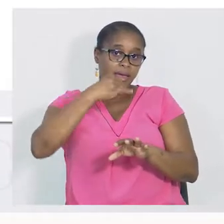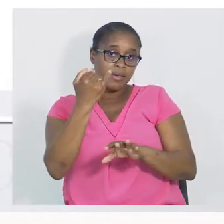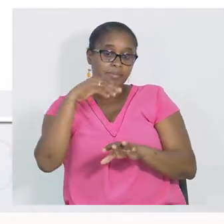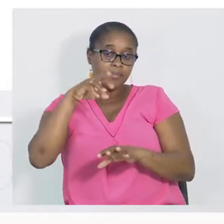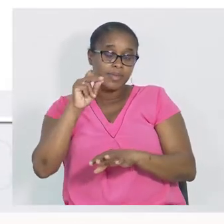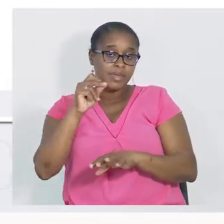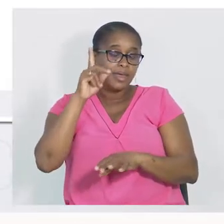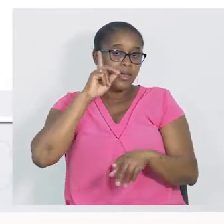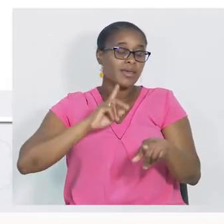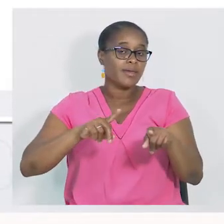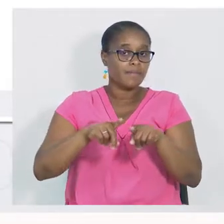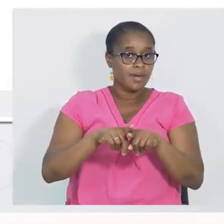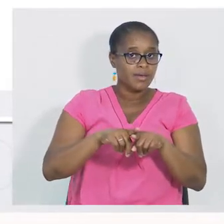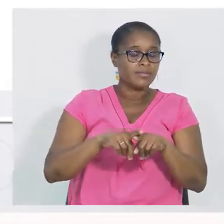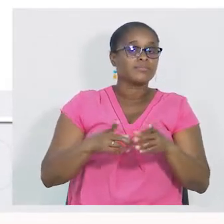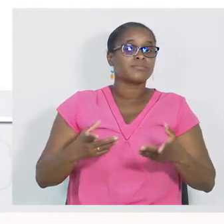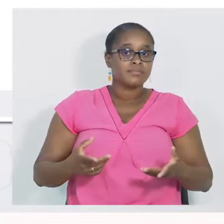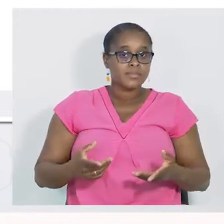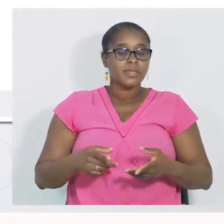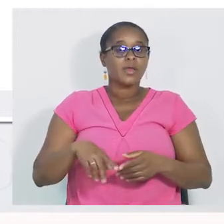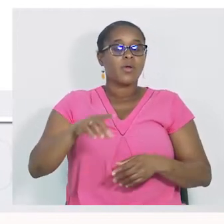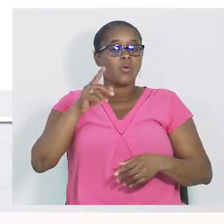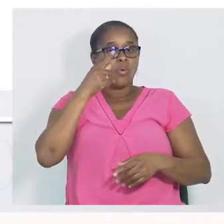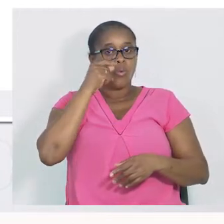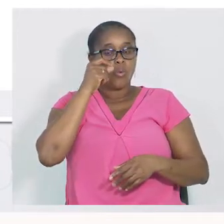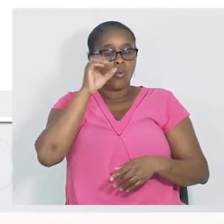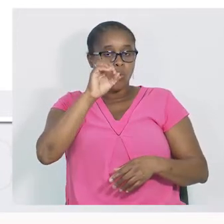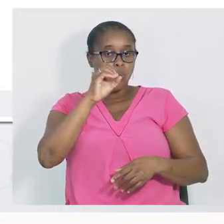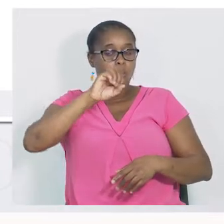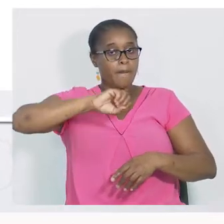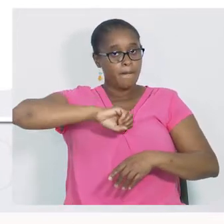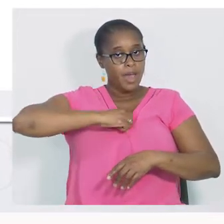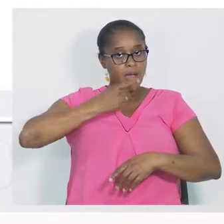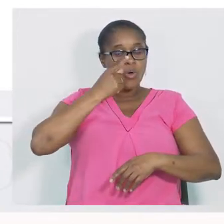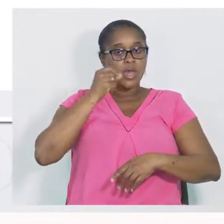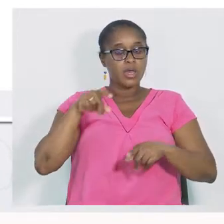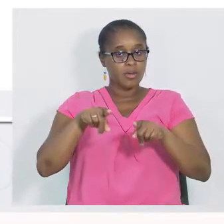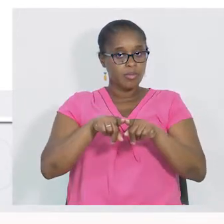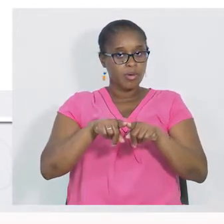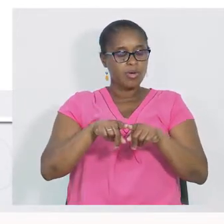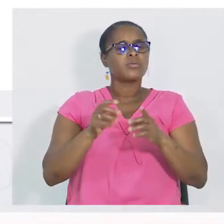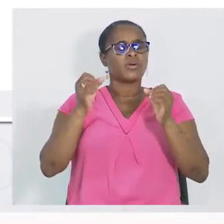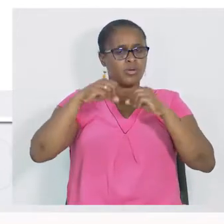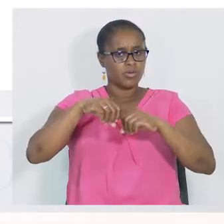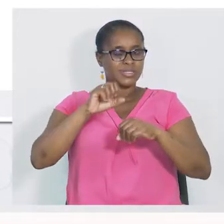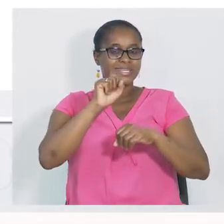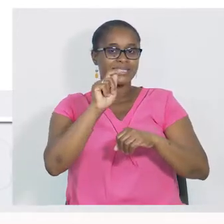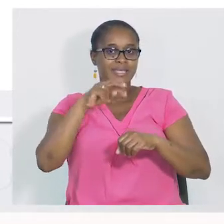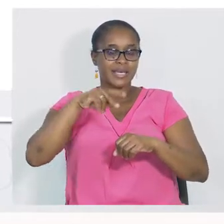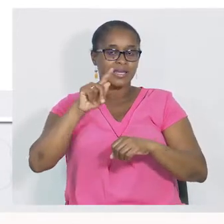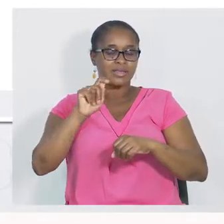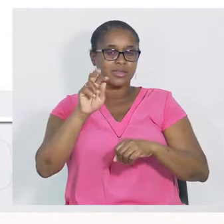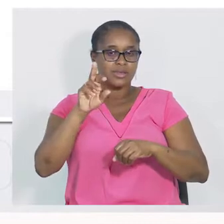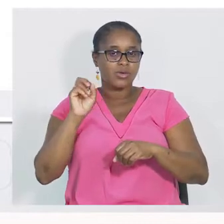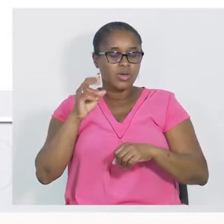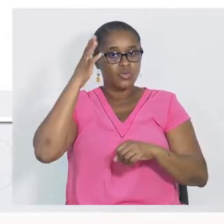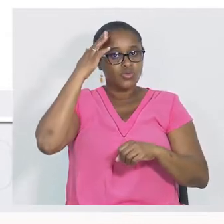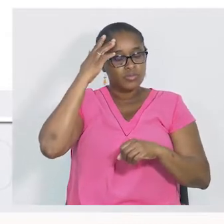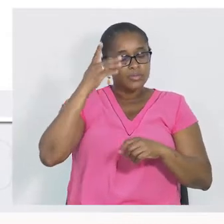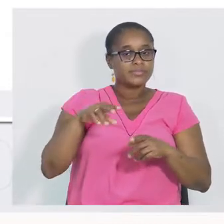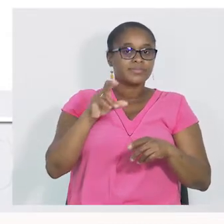ou pertence a alguém, vêm sempre acompanhado de um nome. E vamos descobrir que